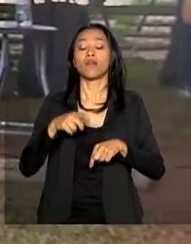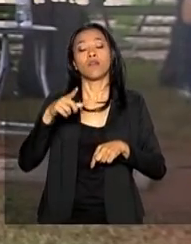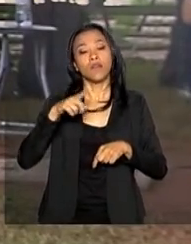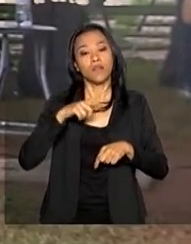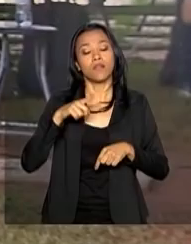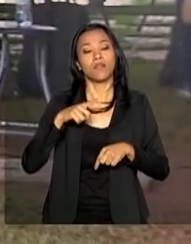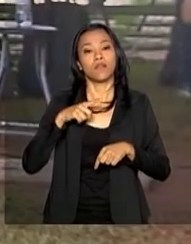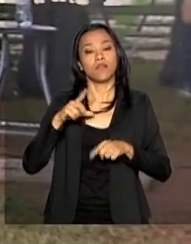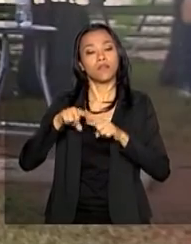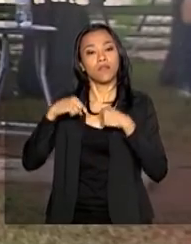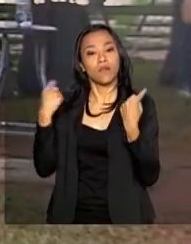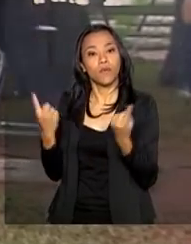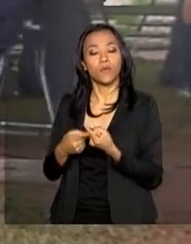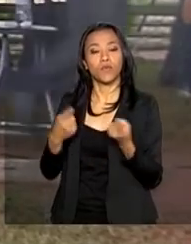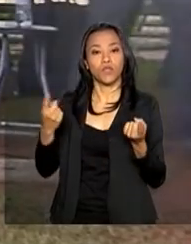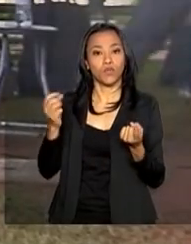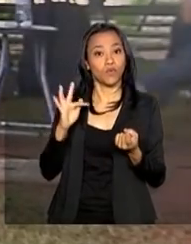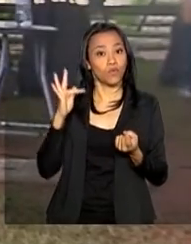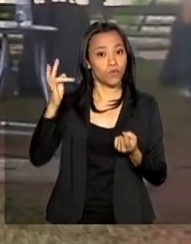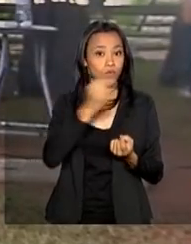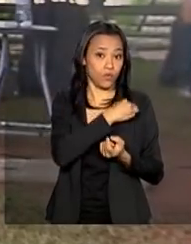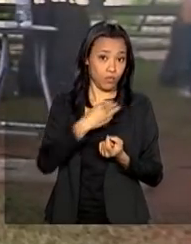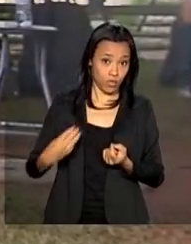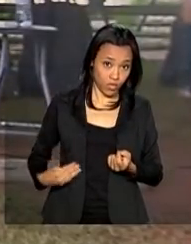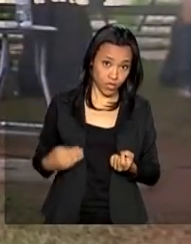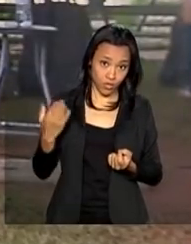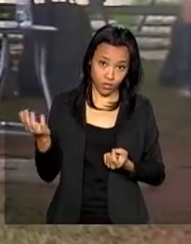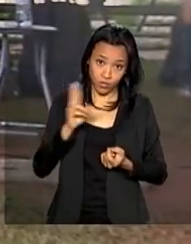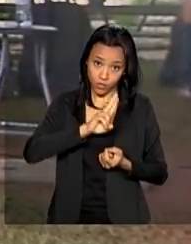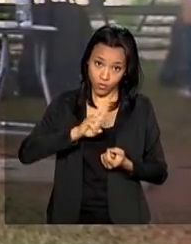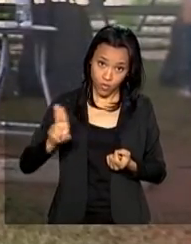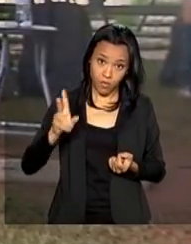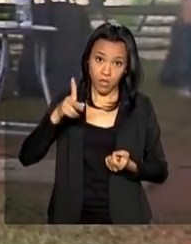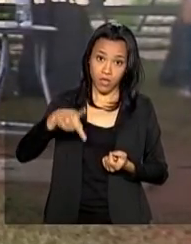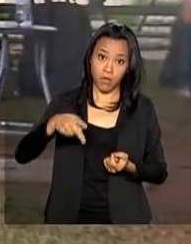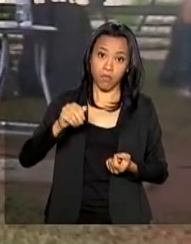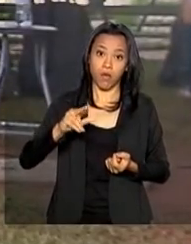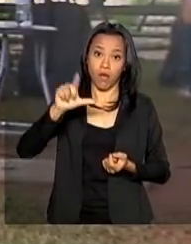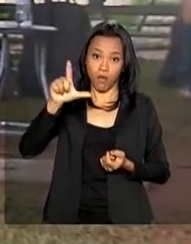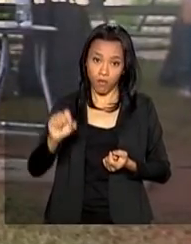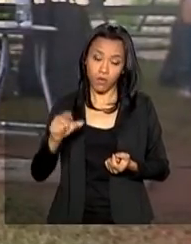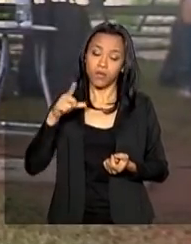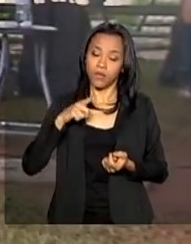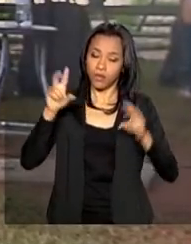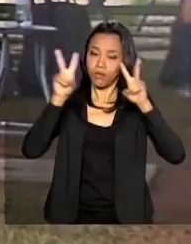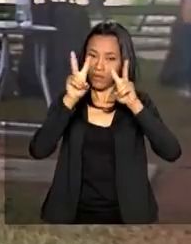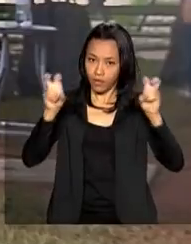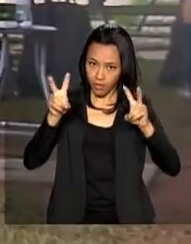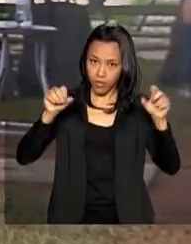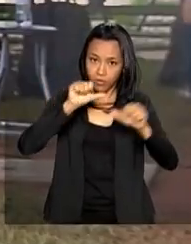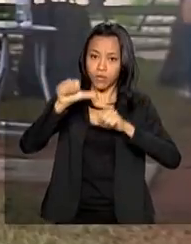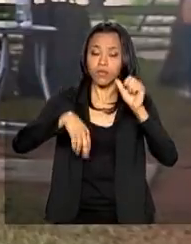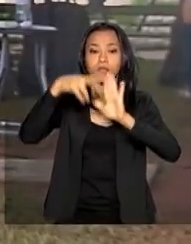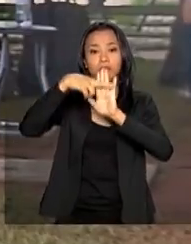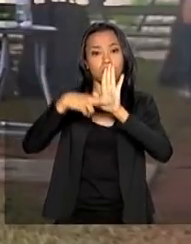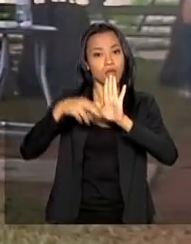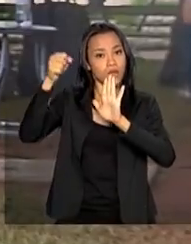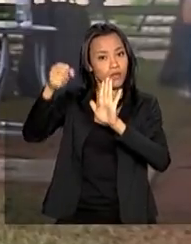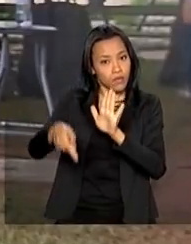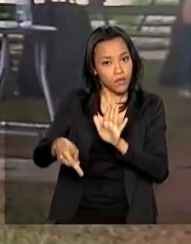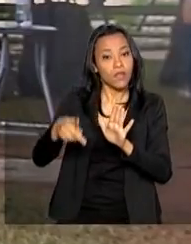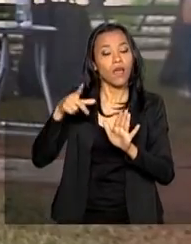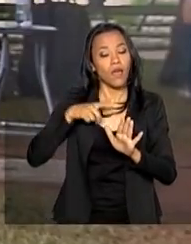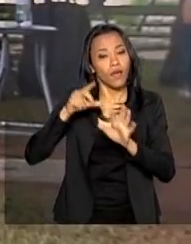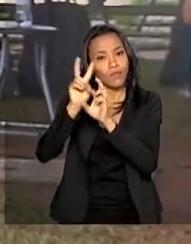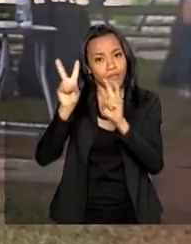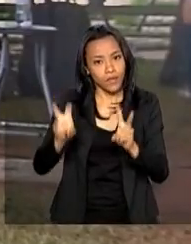futuro ministro da Economia, Paulo Guedes. Entre os assuntos está a reforma tributária. Esse foi o tema de uma reunião